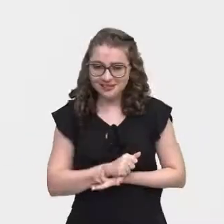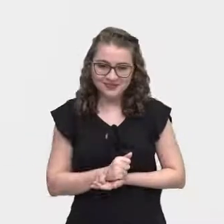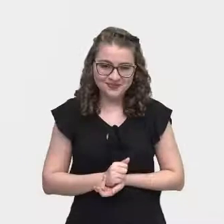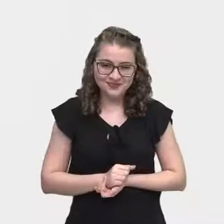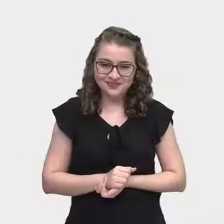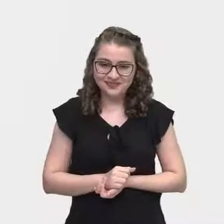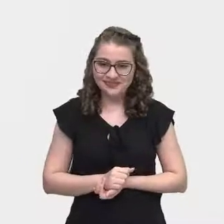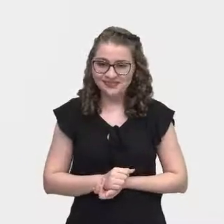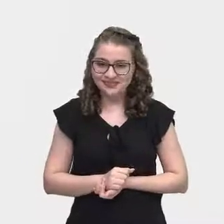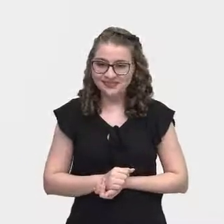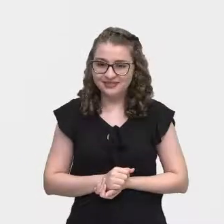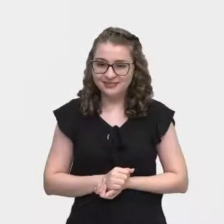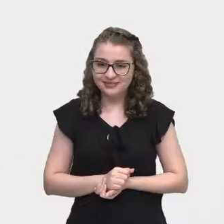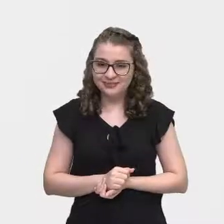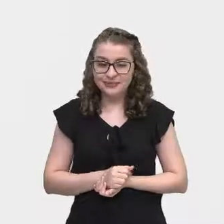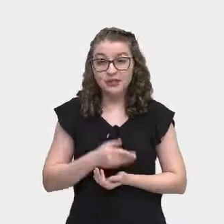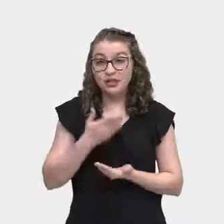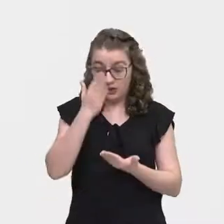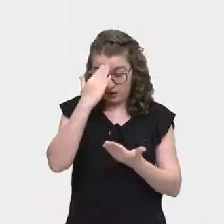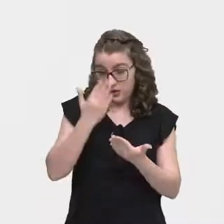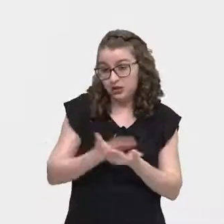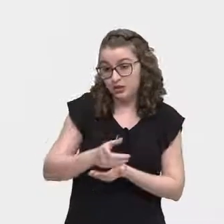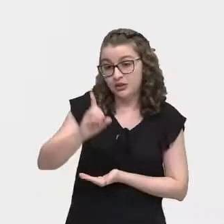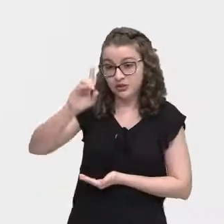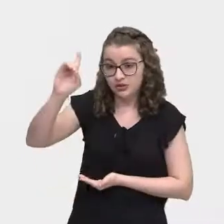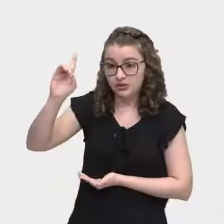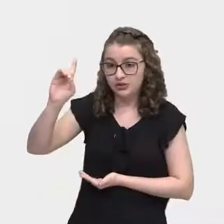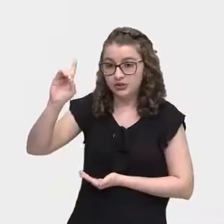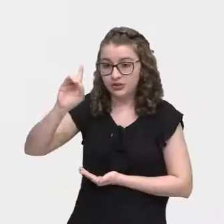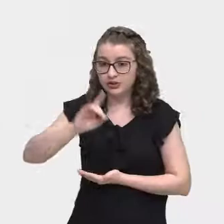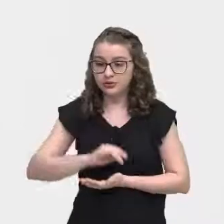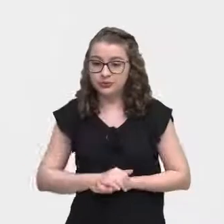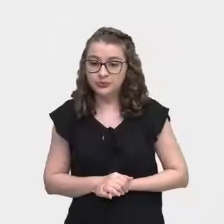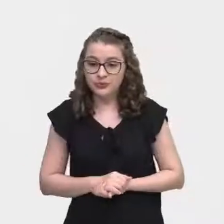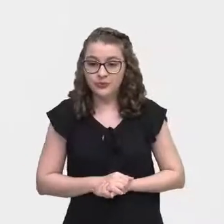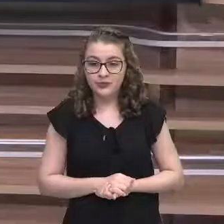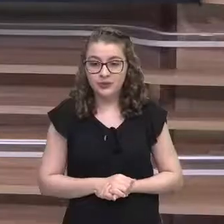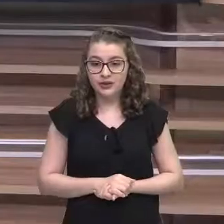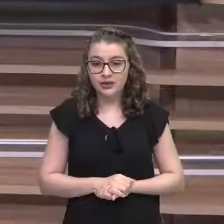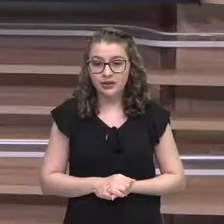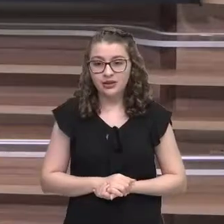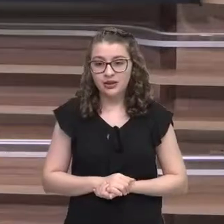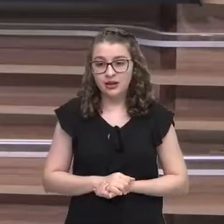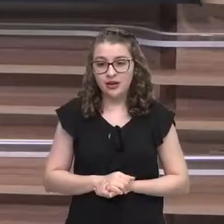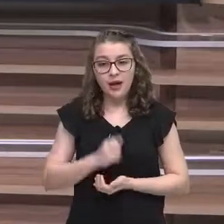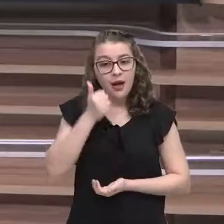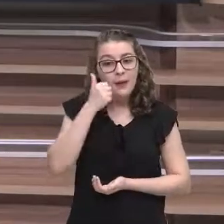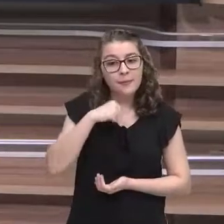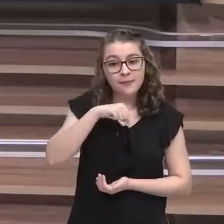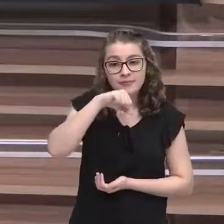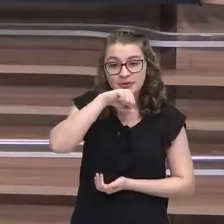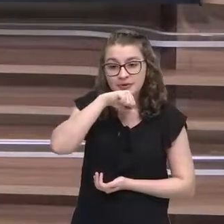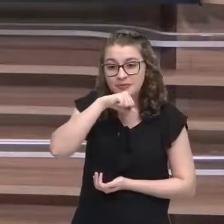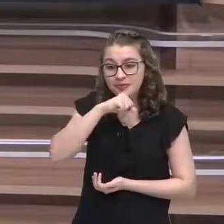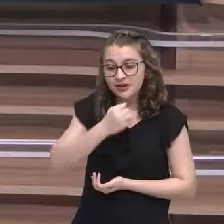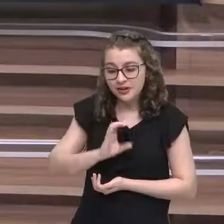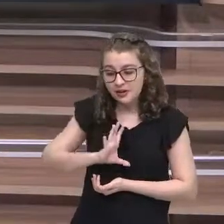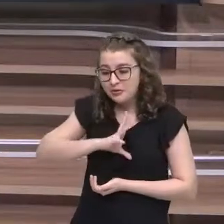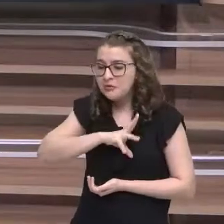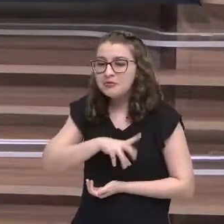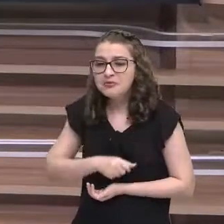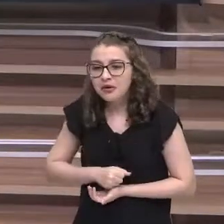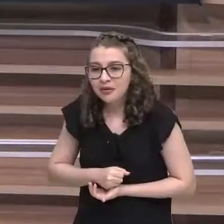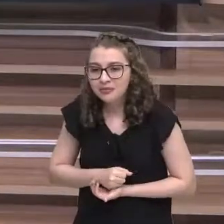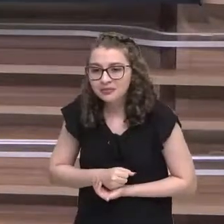eu acredito em Deus, eu, né, amo minha mãe. Mas aí você pergunta: